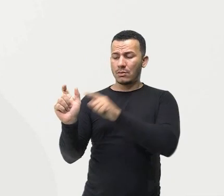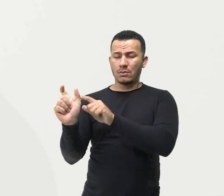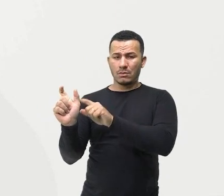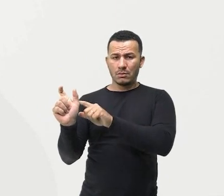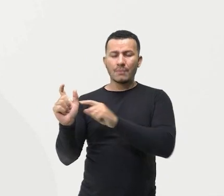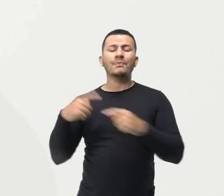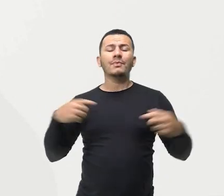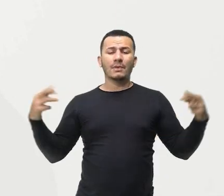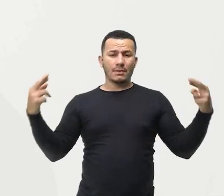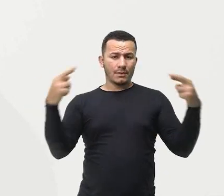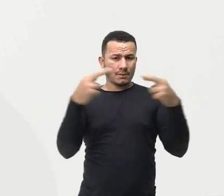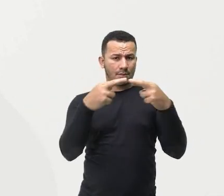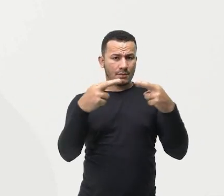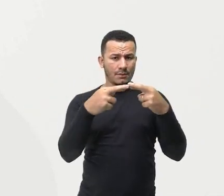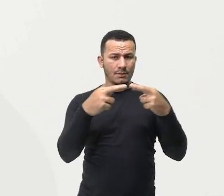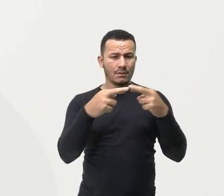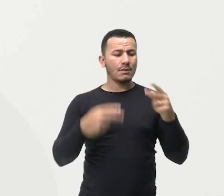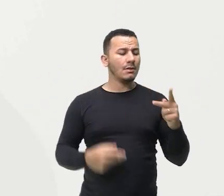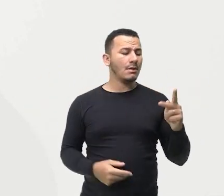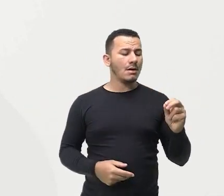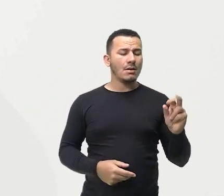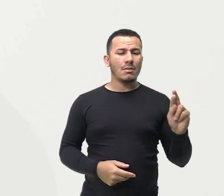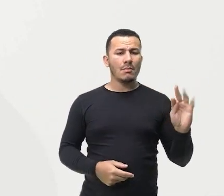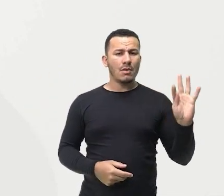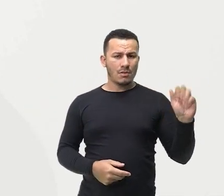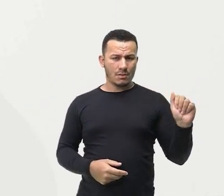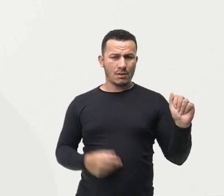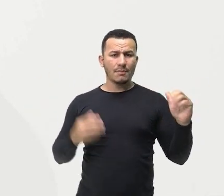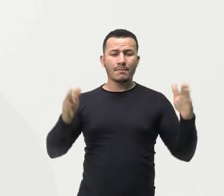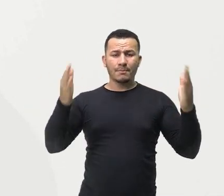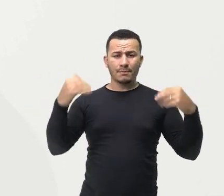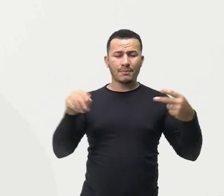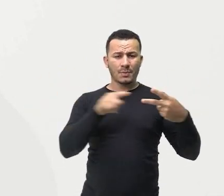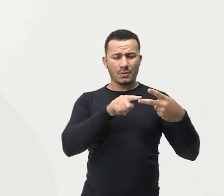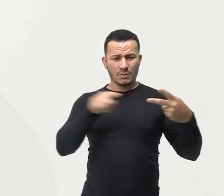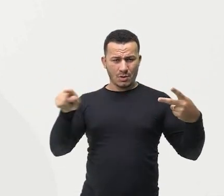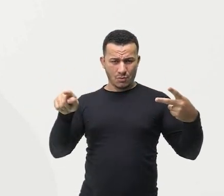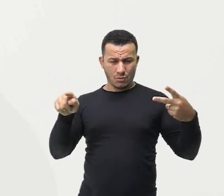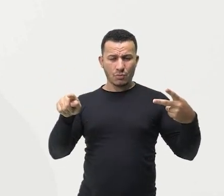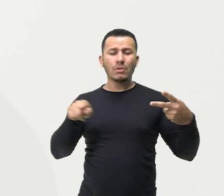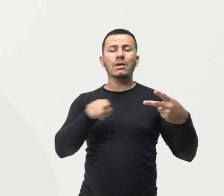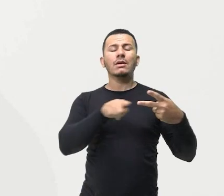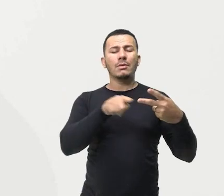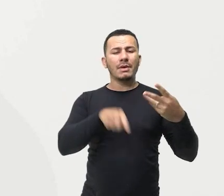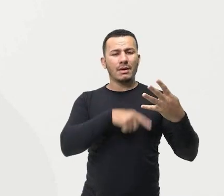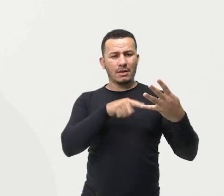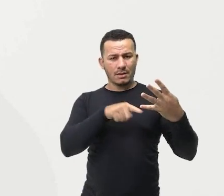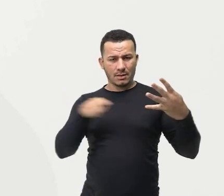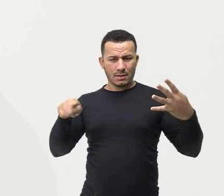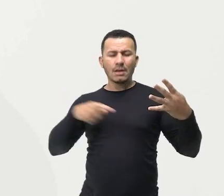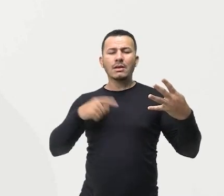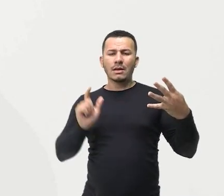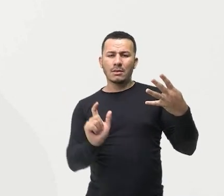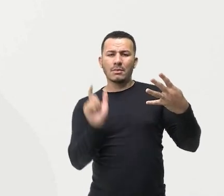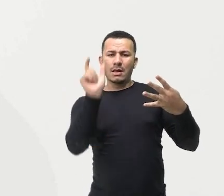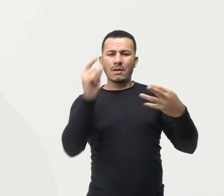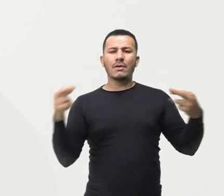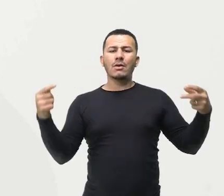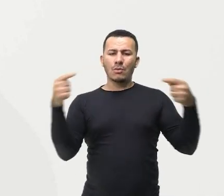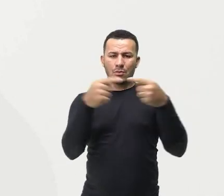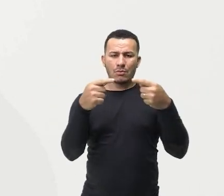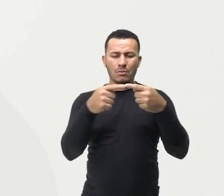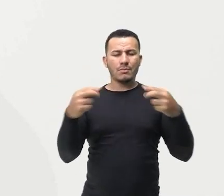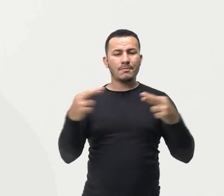Rima no segundo verso e rima no quarto verso, ok?